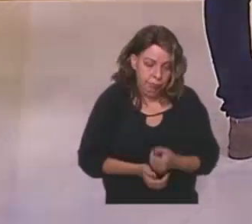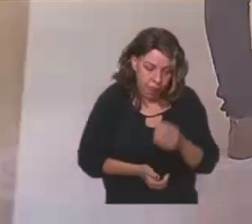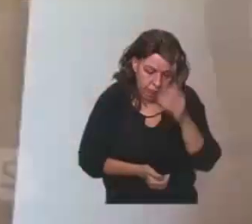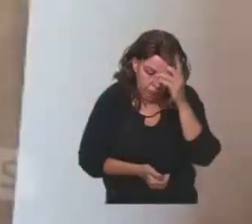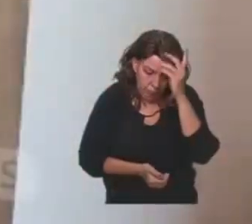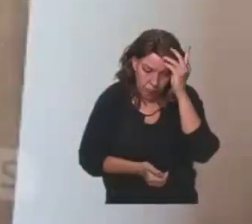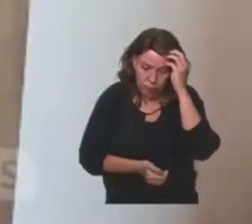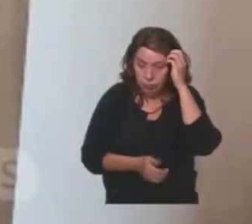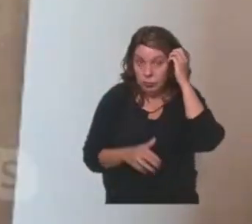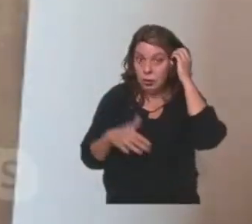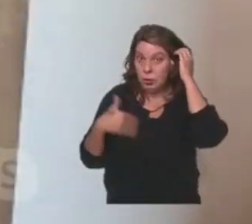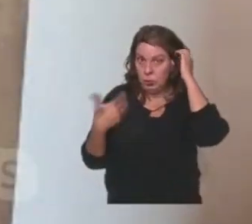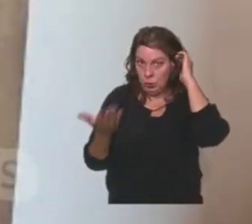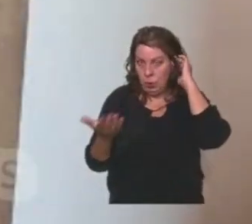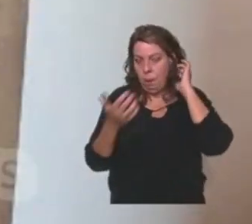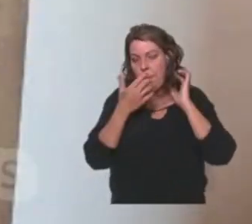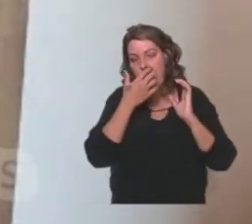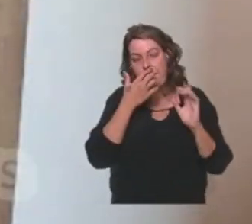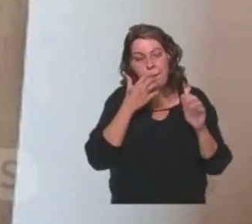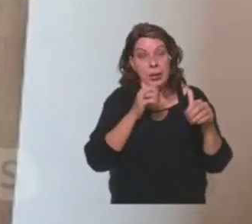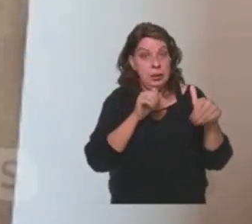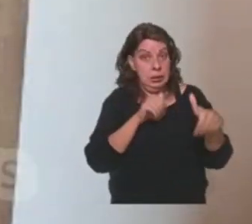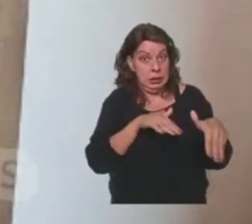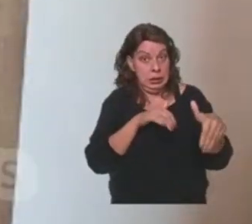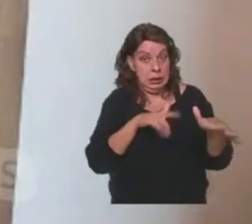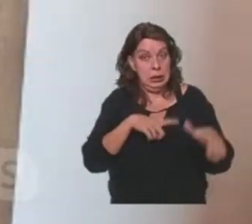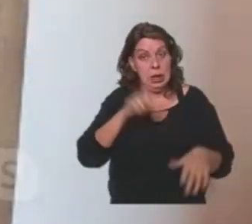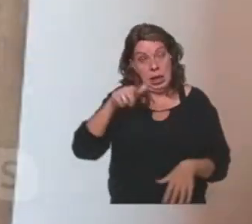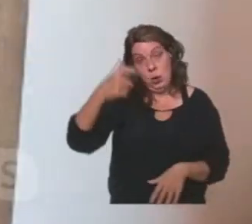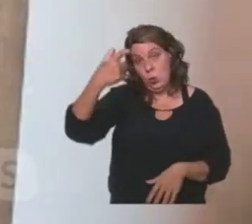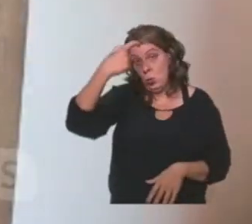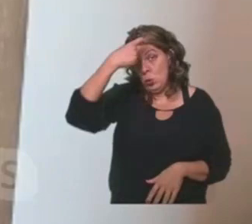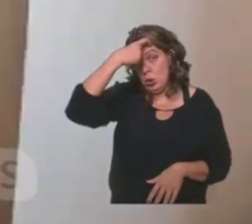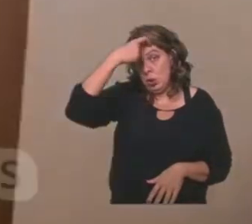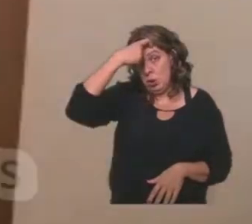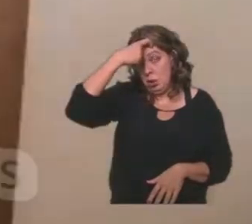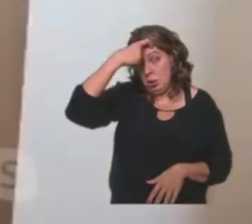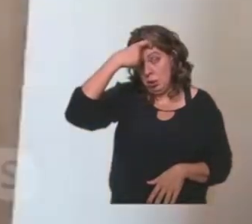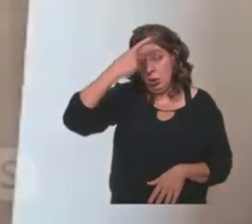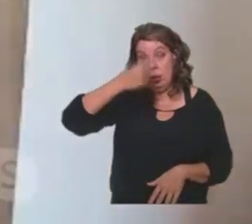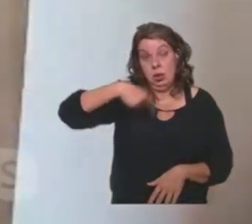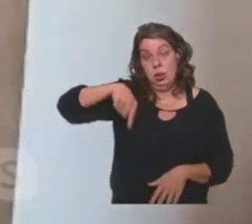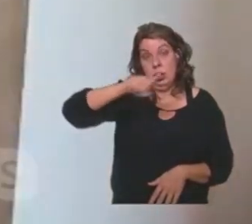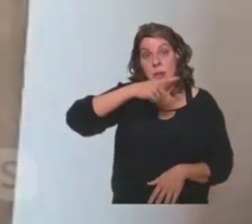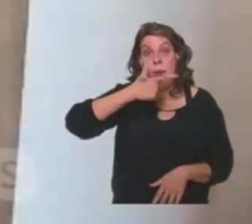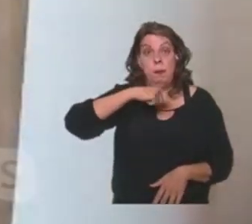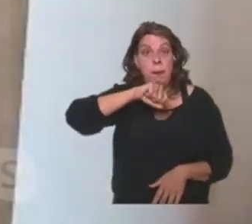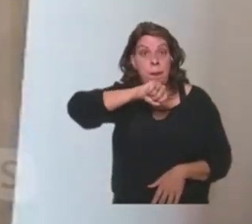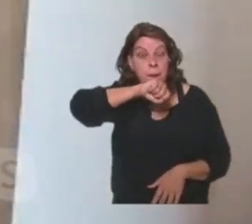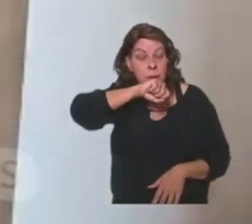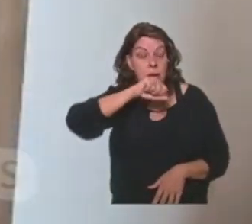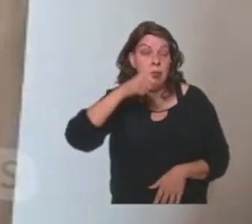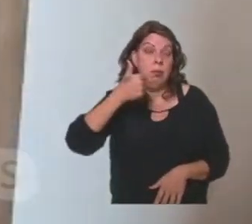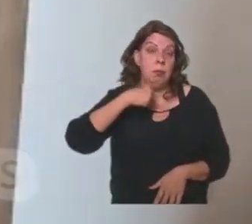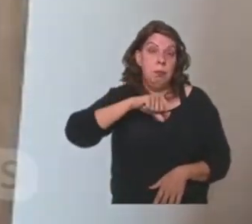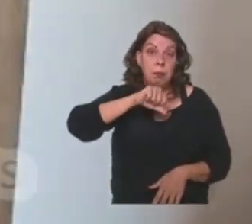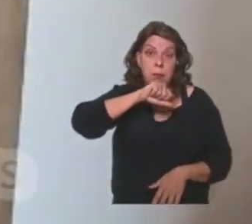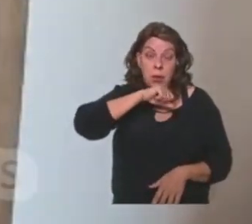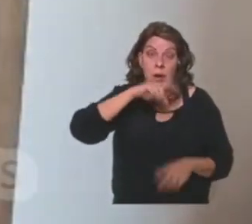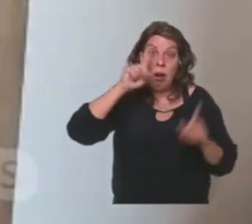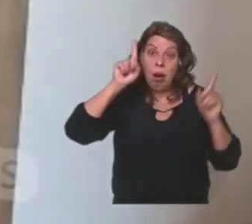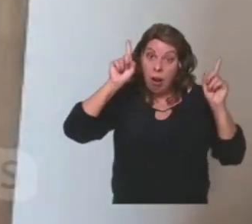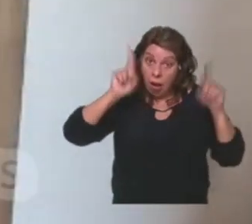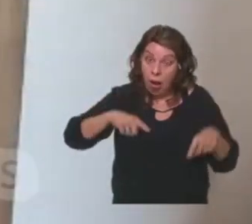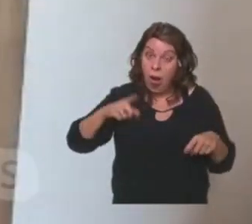Então, já que o setembro é um mês, né, como você falou, de conscientização para os pais, é o alerta para toda a sociedade